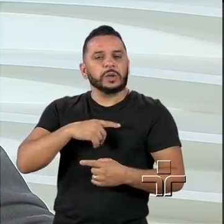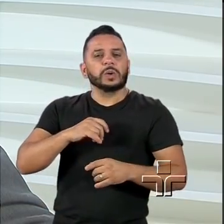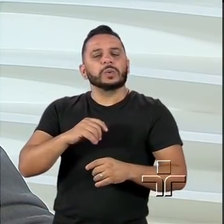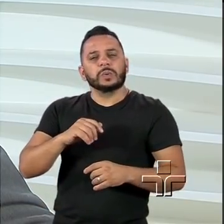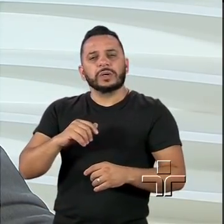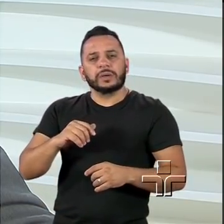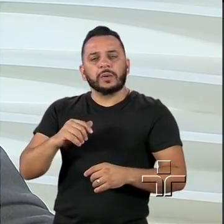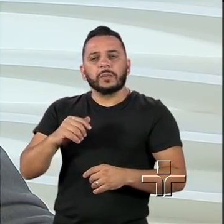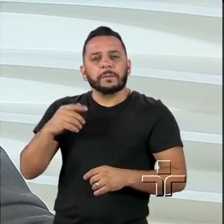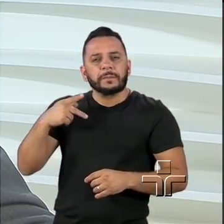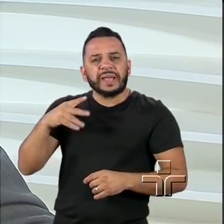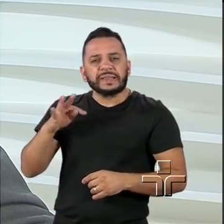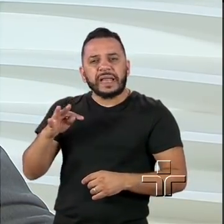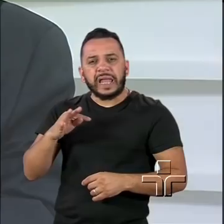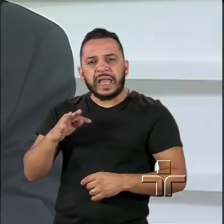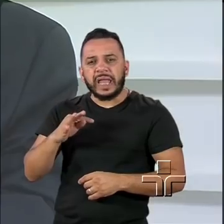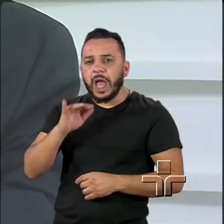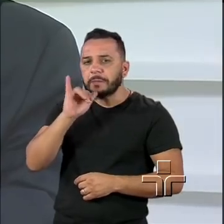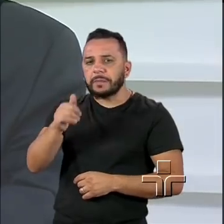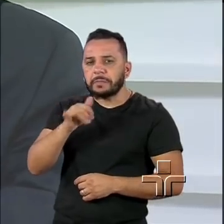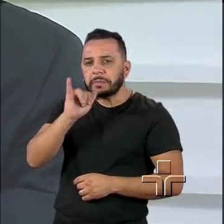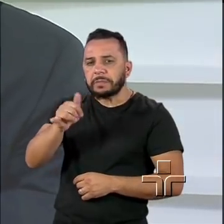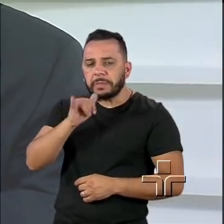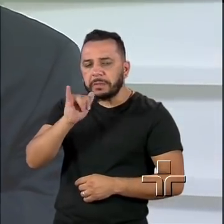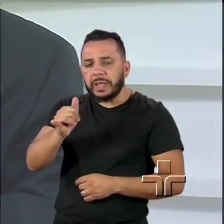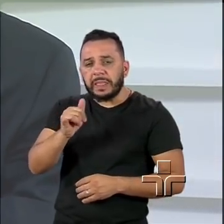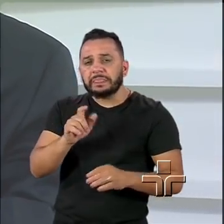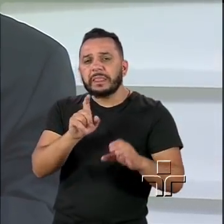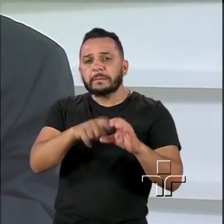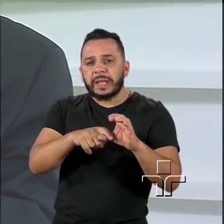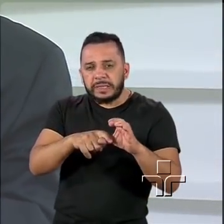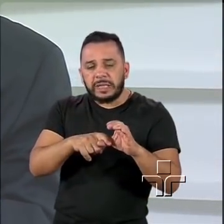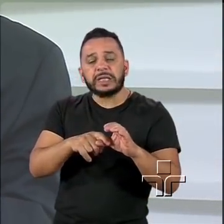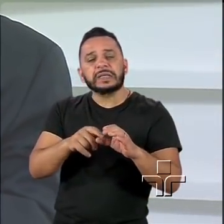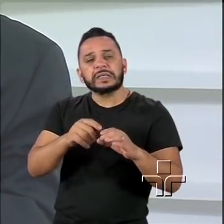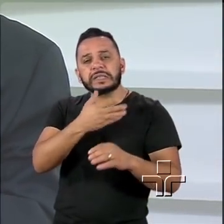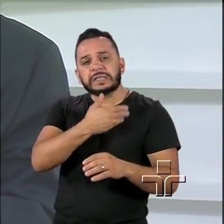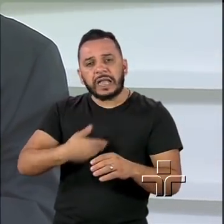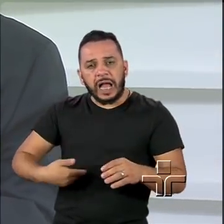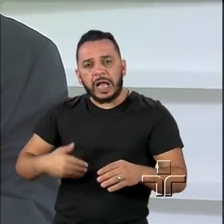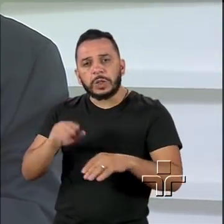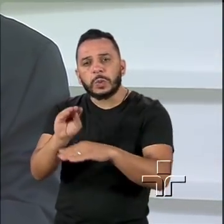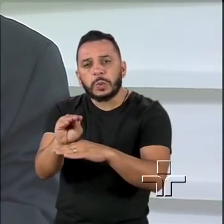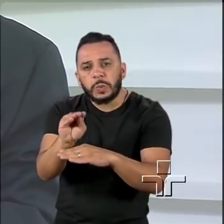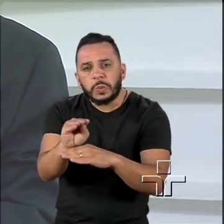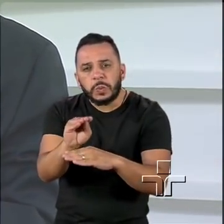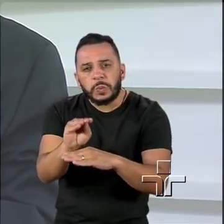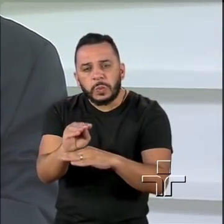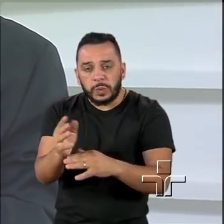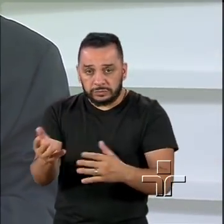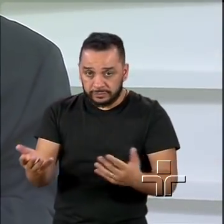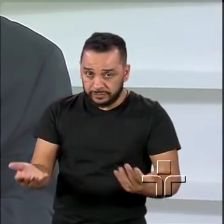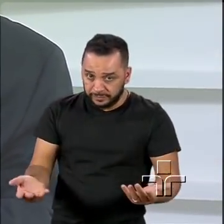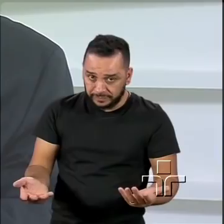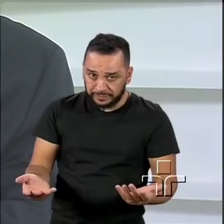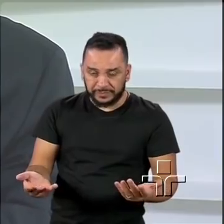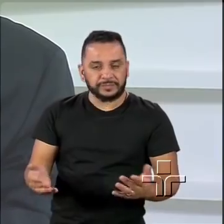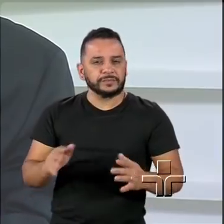afastou desse grupo de eleitores. Essa visão, tem várias pesquisas, algumas mostrando